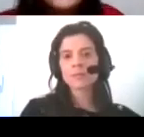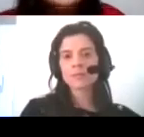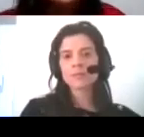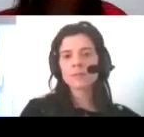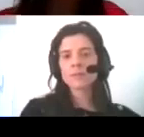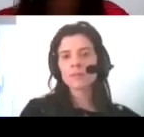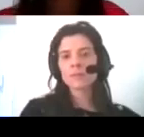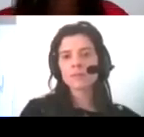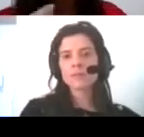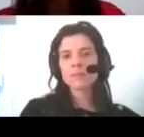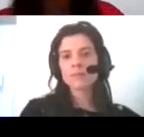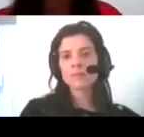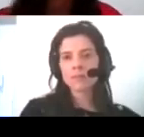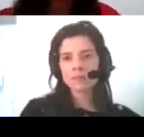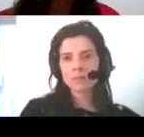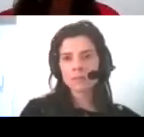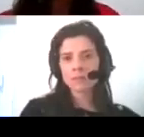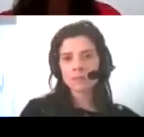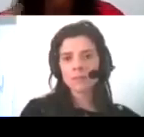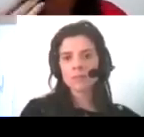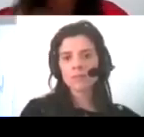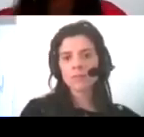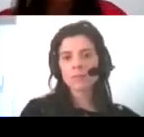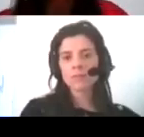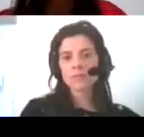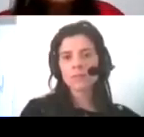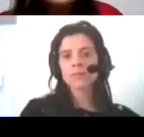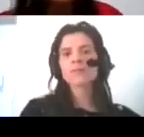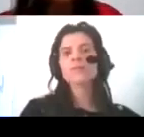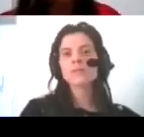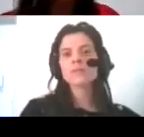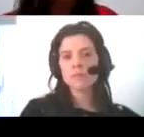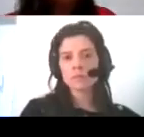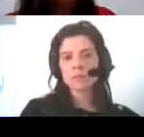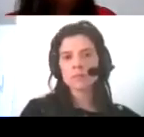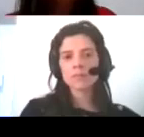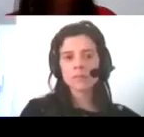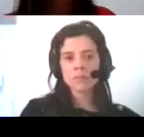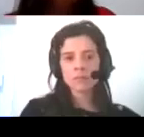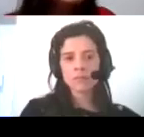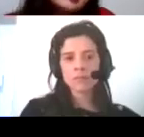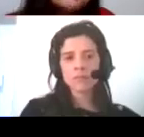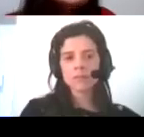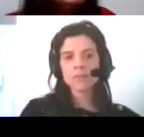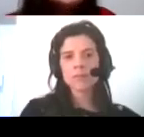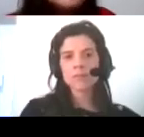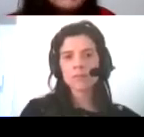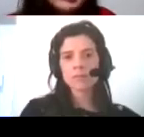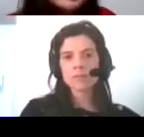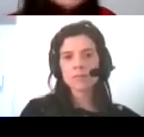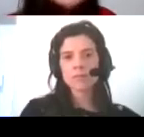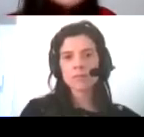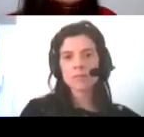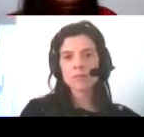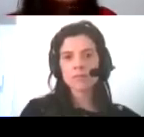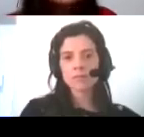esses fatos, para ter uma história boa para contar, mesmo quando não estiver mais aqui. E sempre seja uma